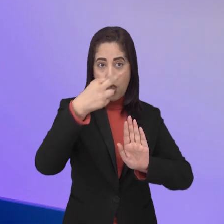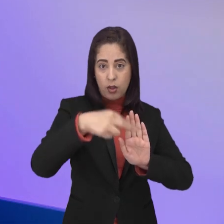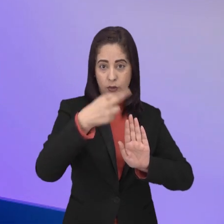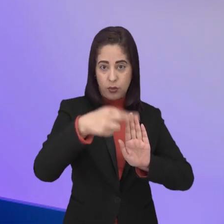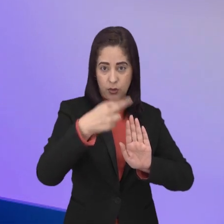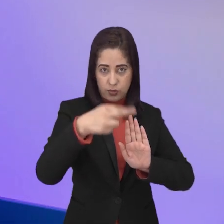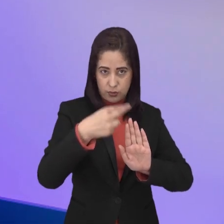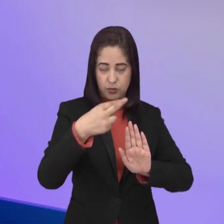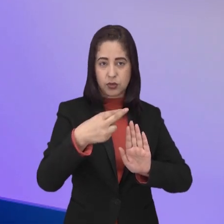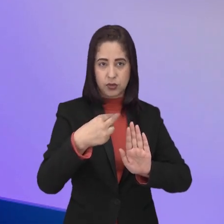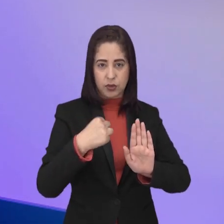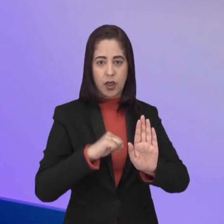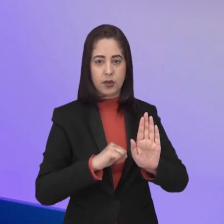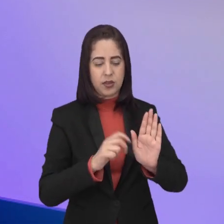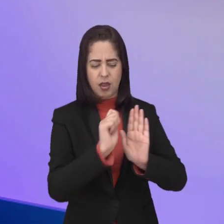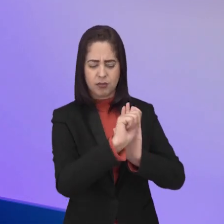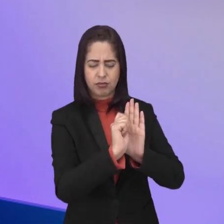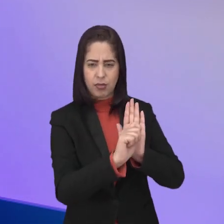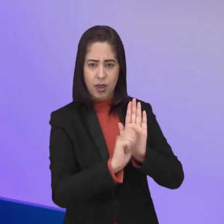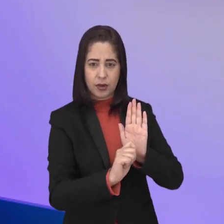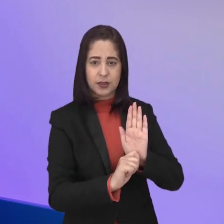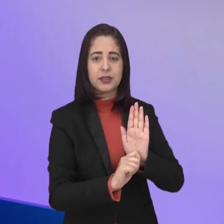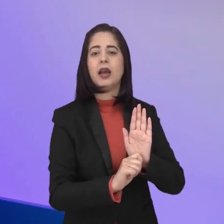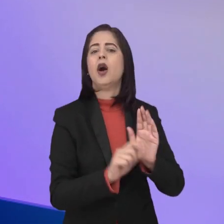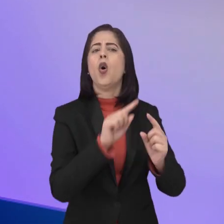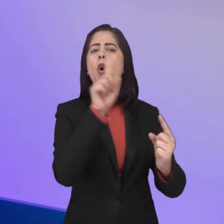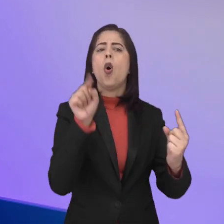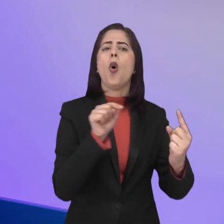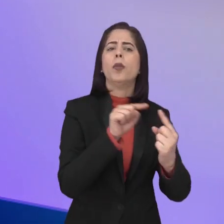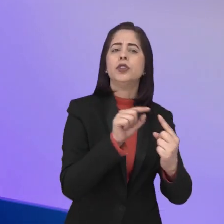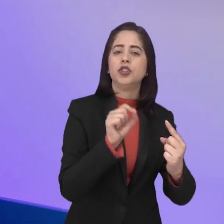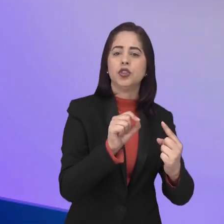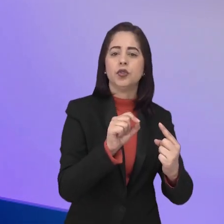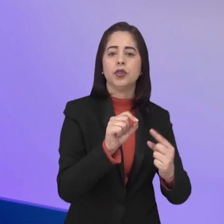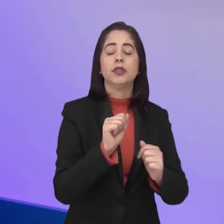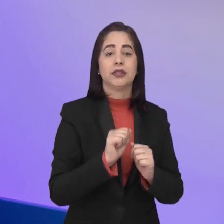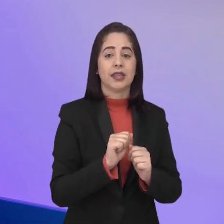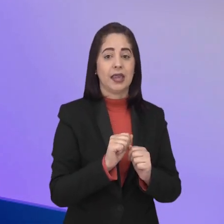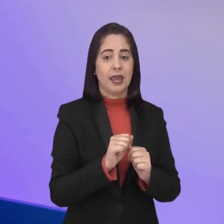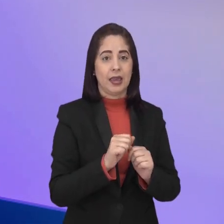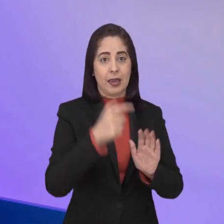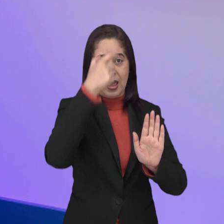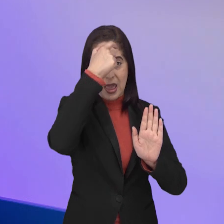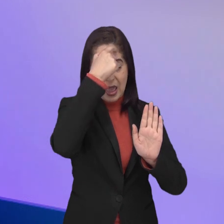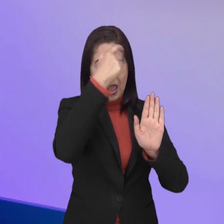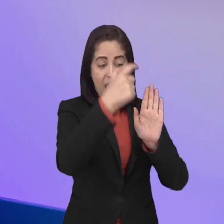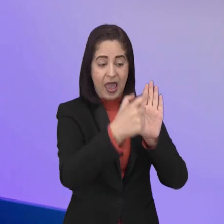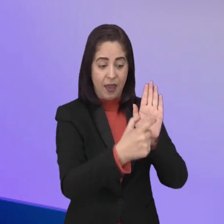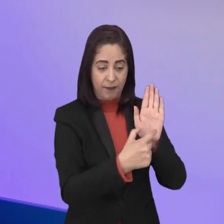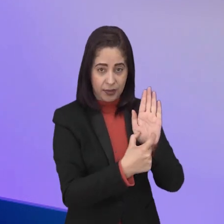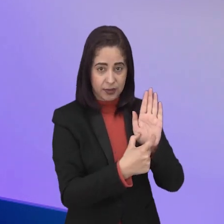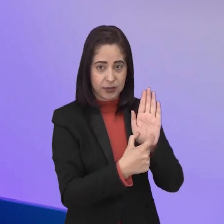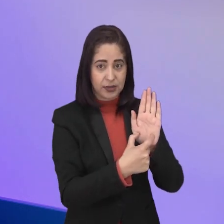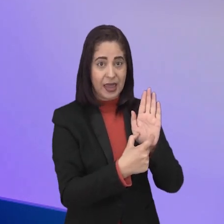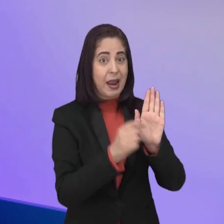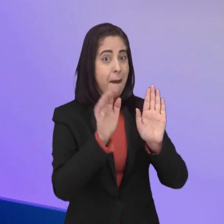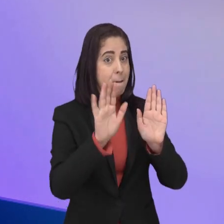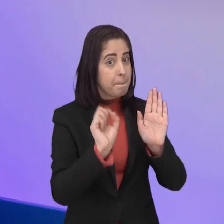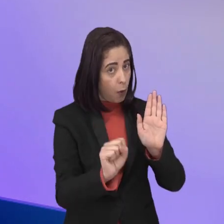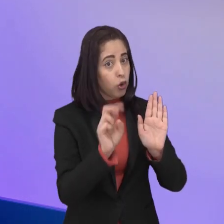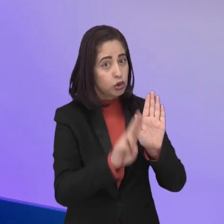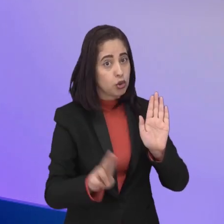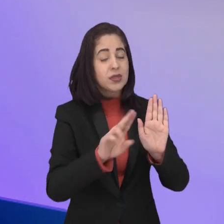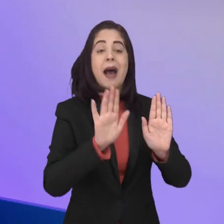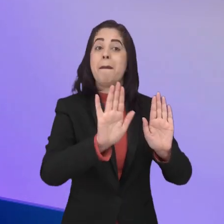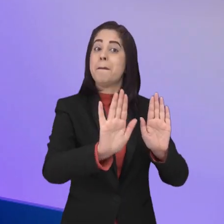editadas pelo Tribunal Superior Eleitoral, prevendo, sim, o uso da inteligência artificial no processo eleitoral,